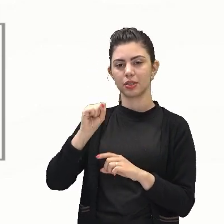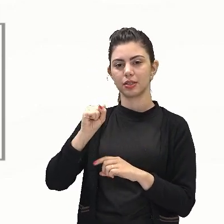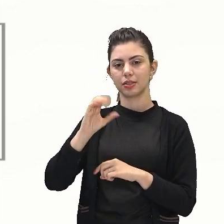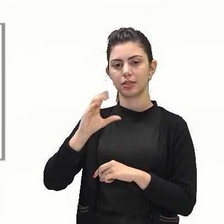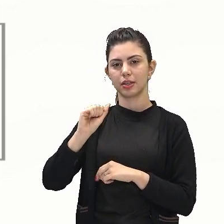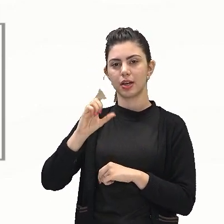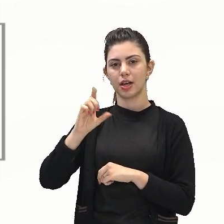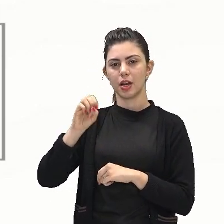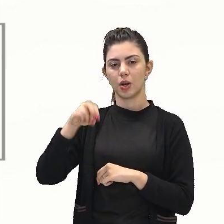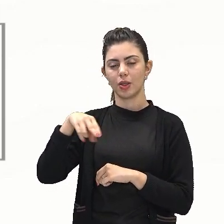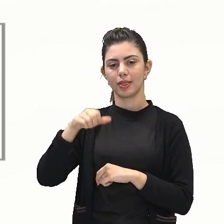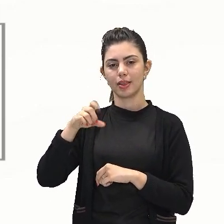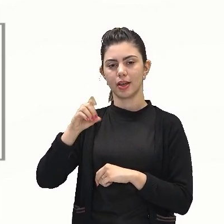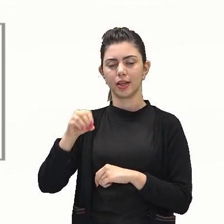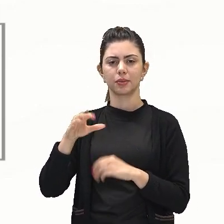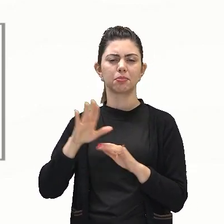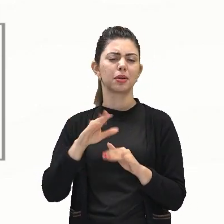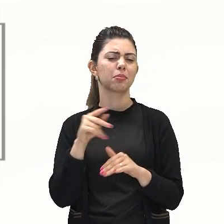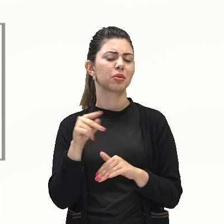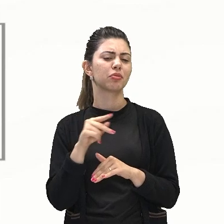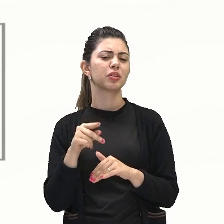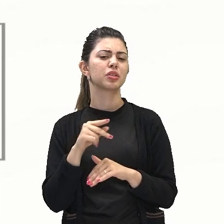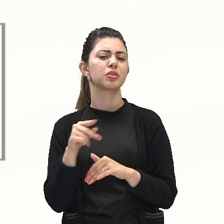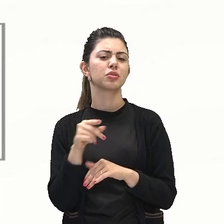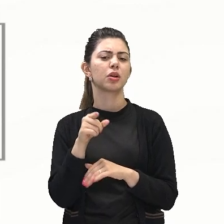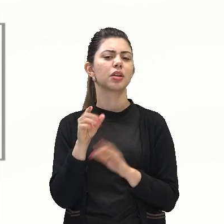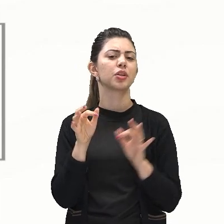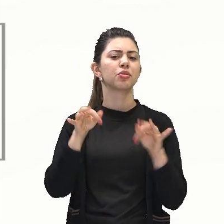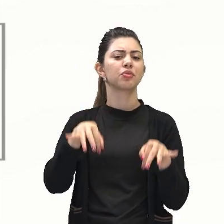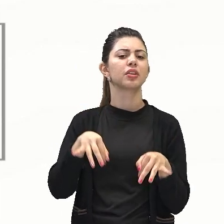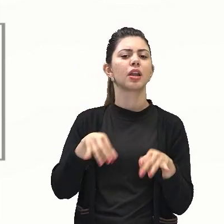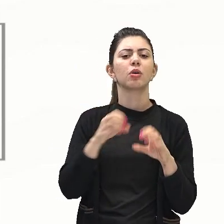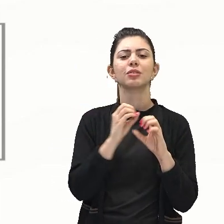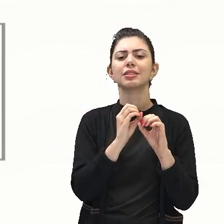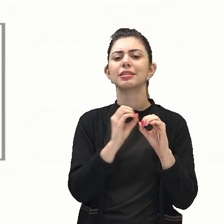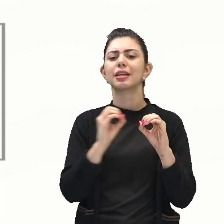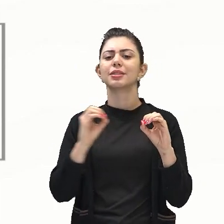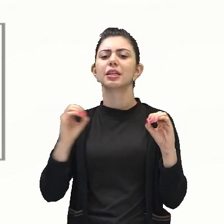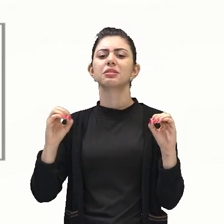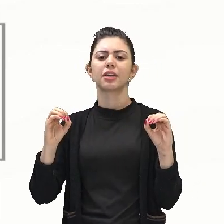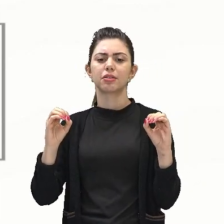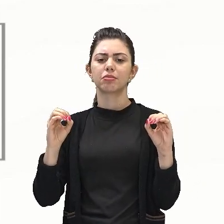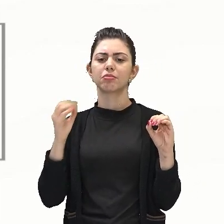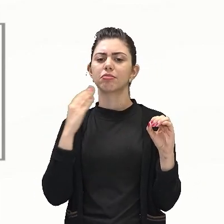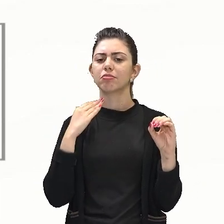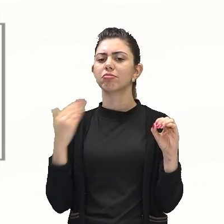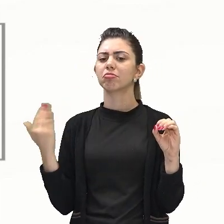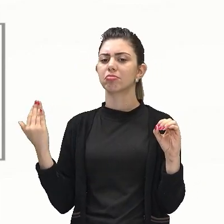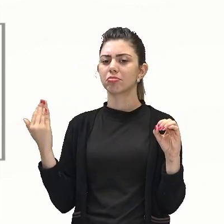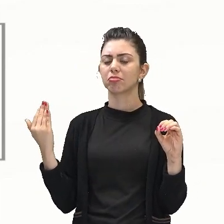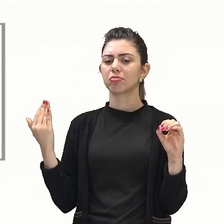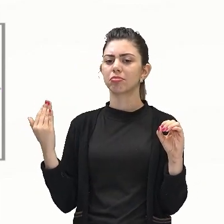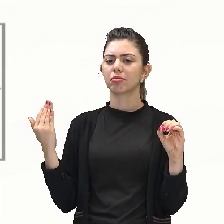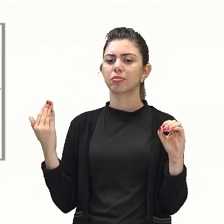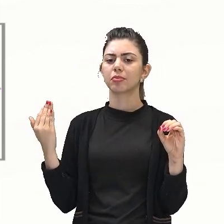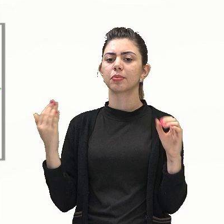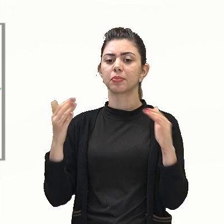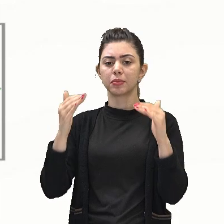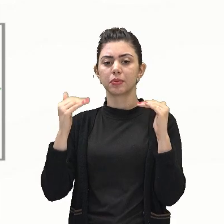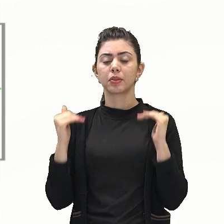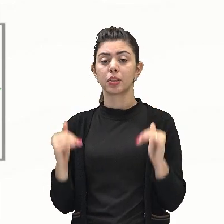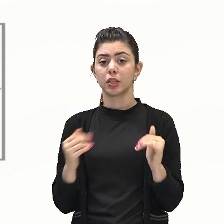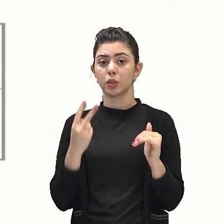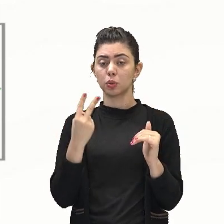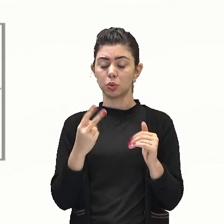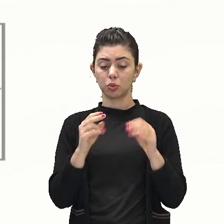Mas, professor, essa última linha toda ficou 0 aqui, ó. E nesse outro sistema, ó, 2